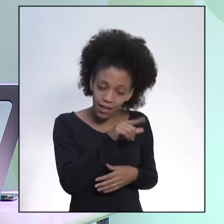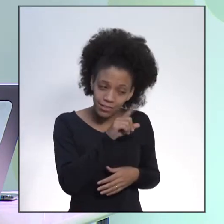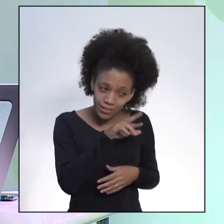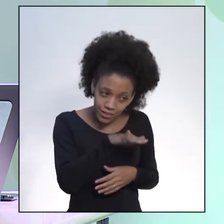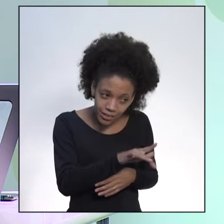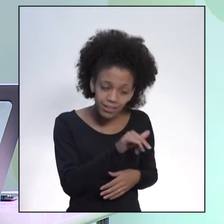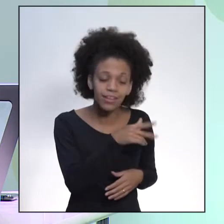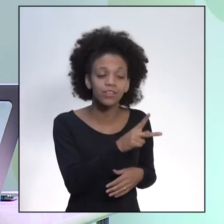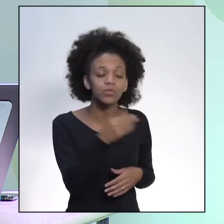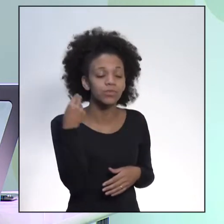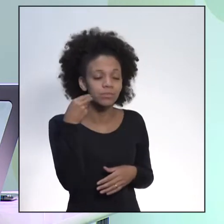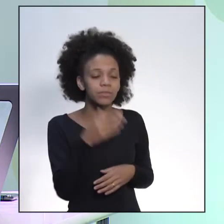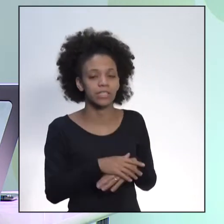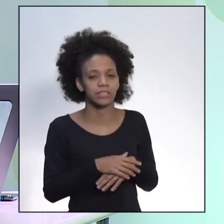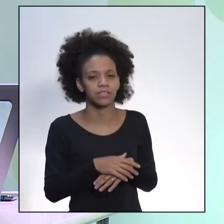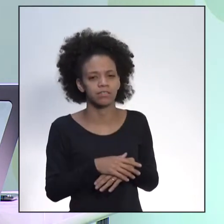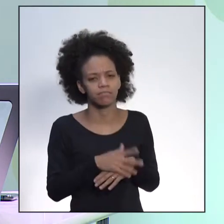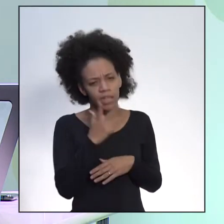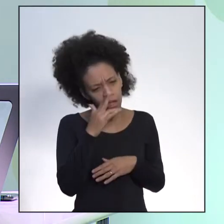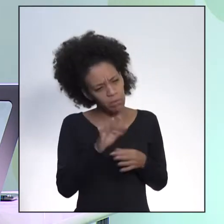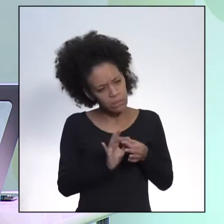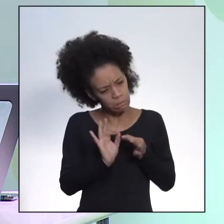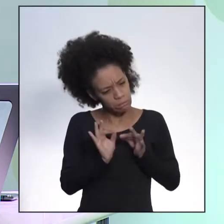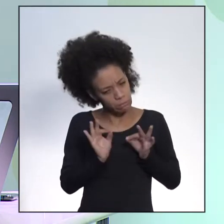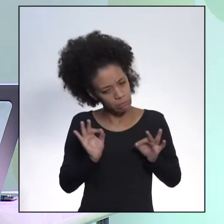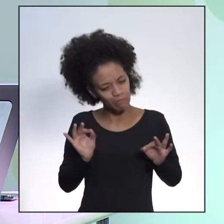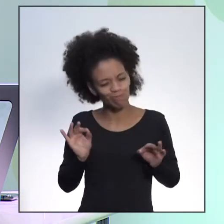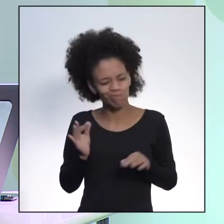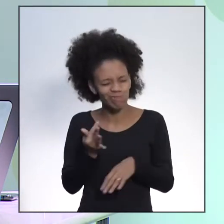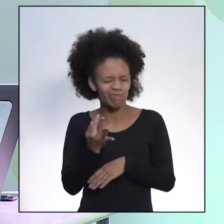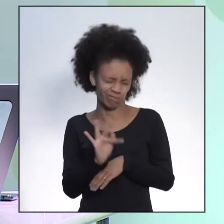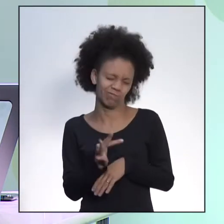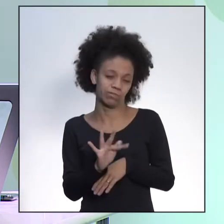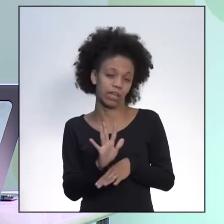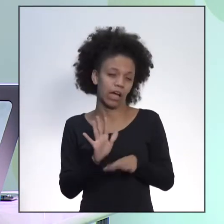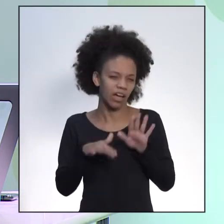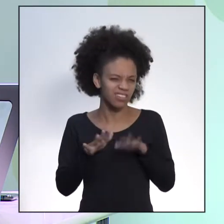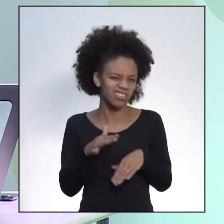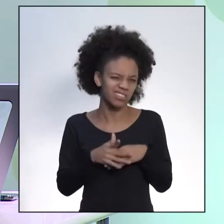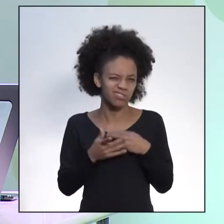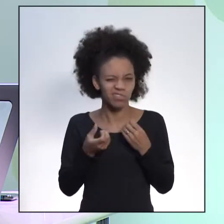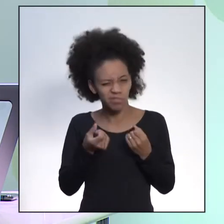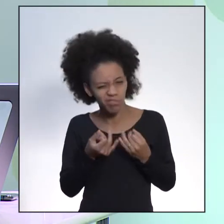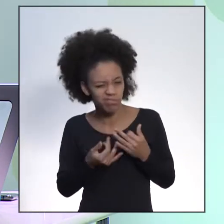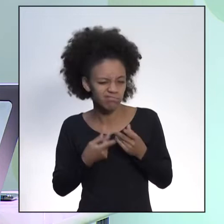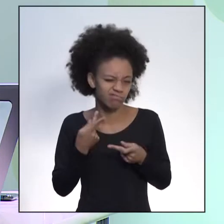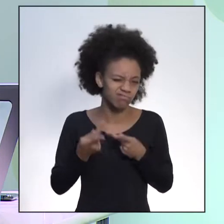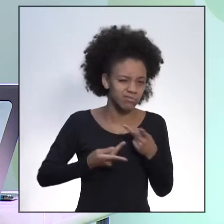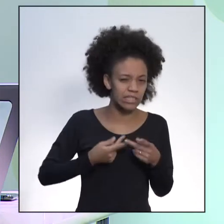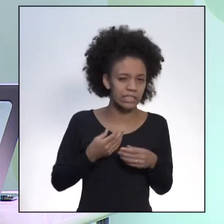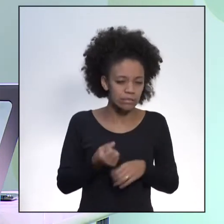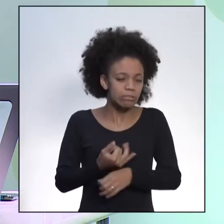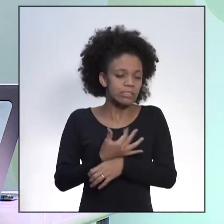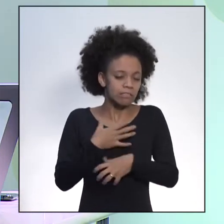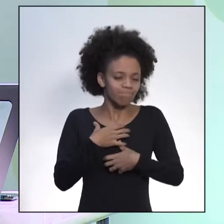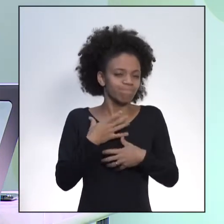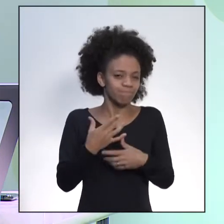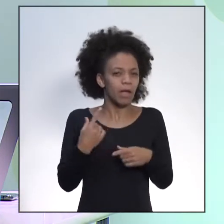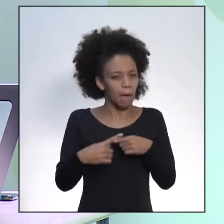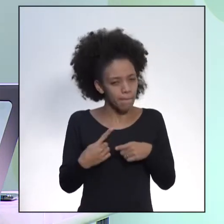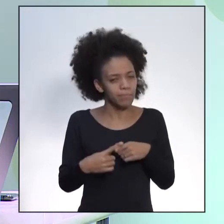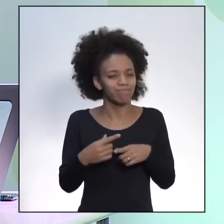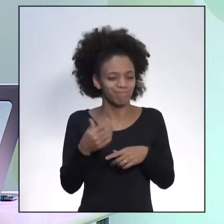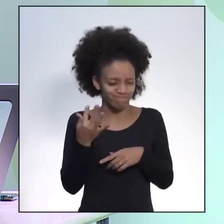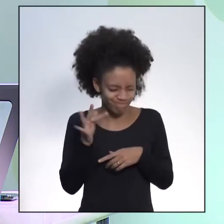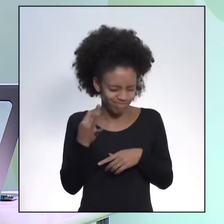experiência, acho que é uma dimensão que dói também na gente. Às vezes a gente não fala muito disso, dessa vulnerabilidade, mas dói pra caramba,